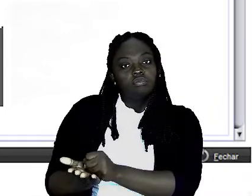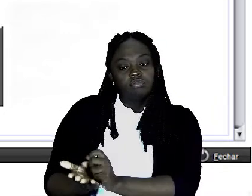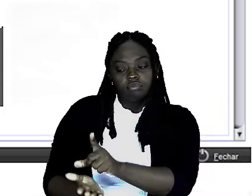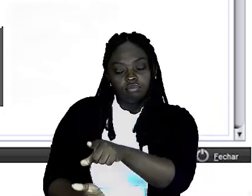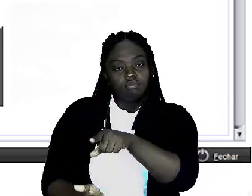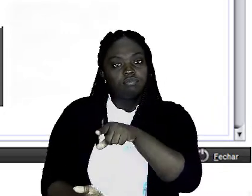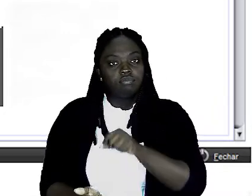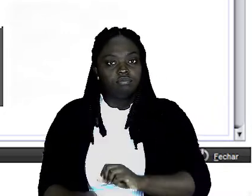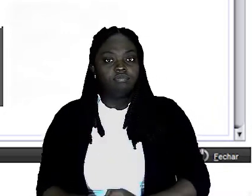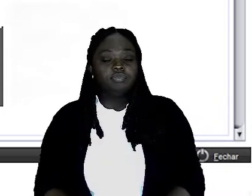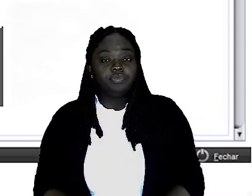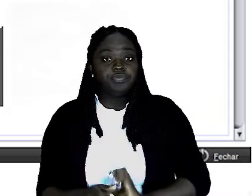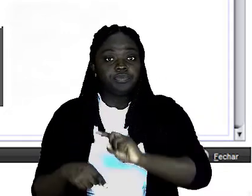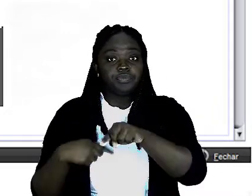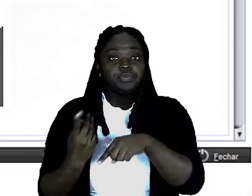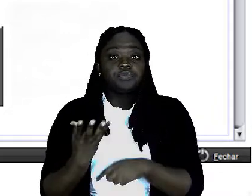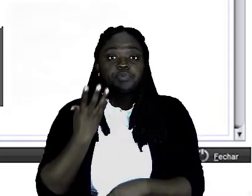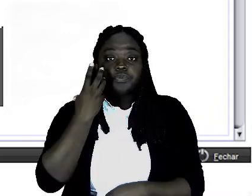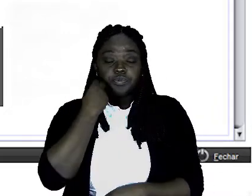Clique em Salvar.